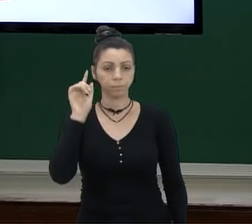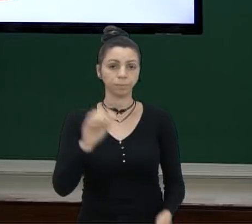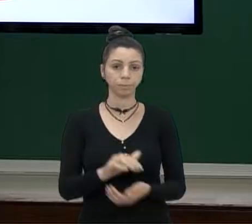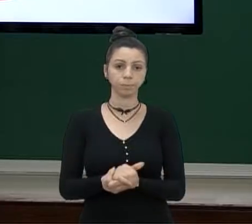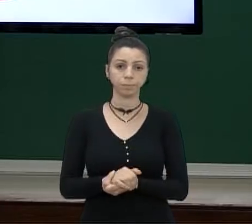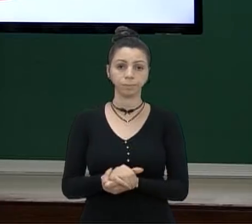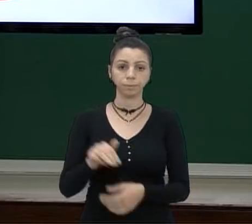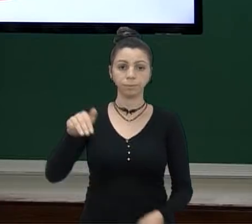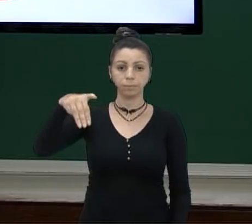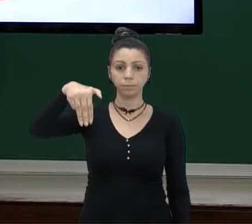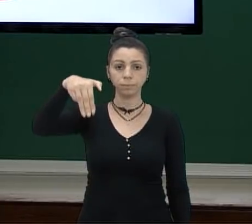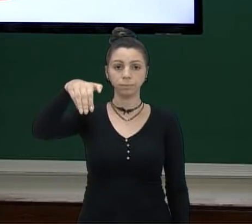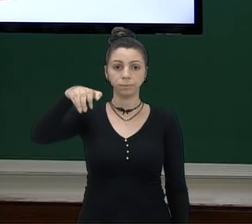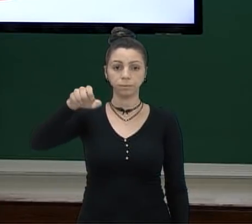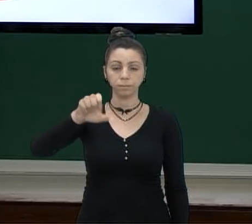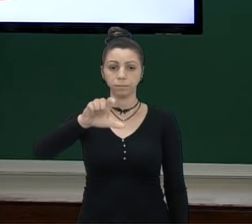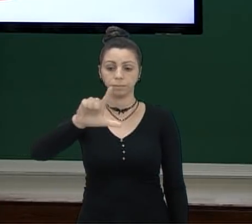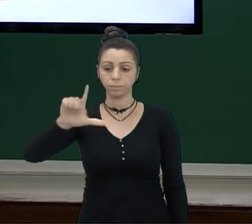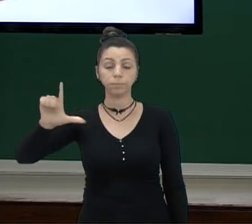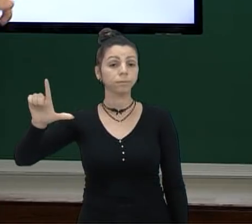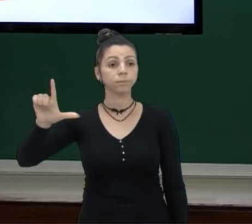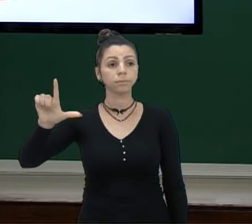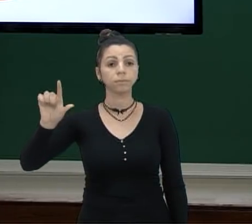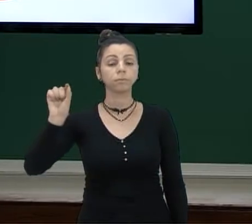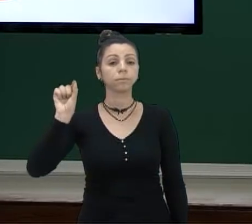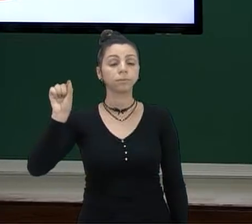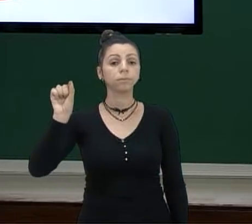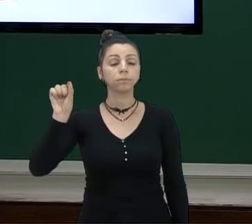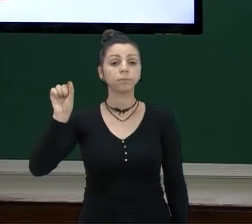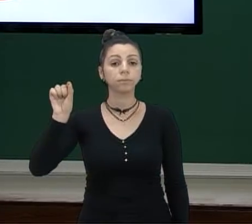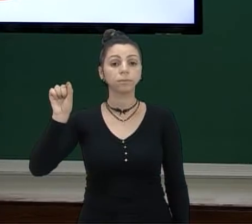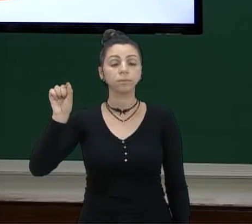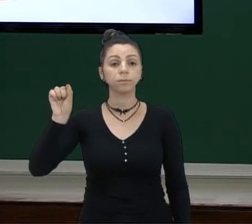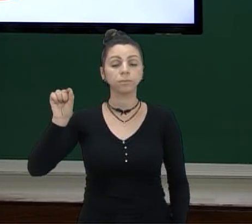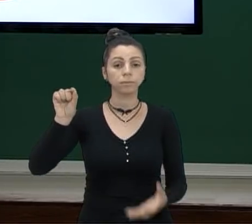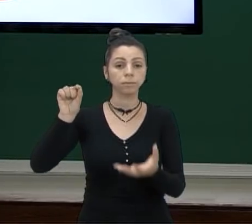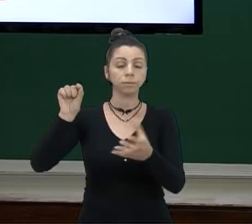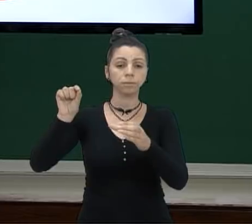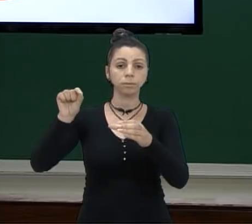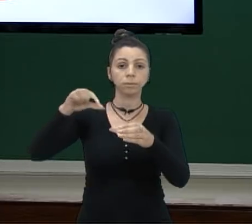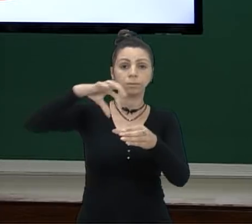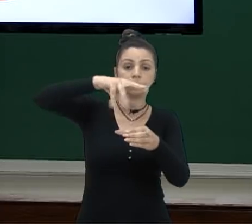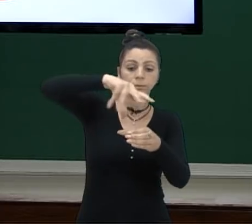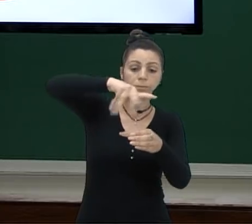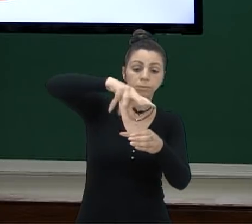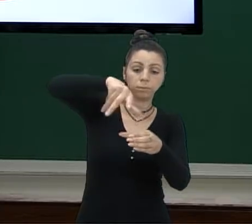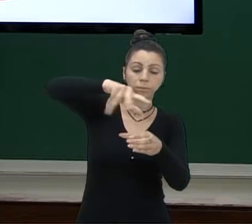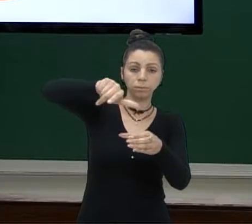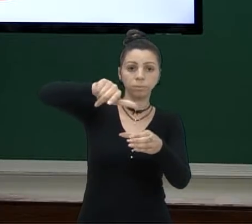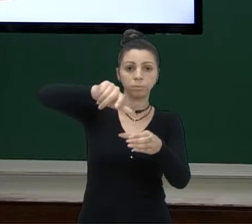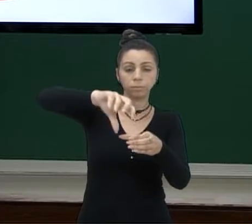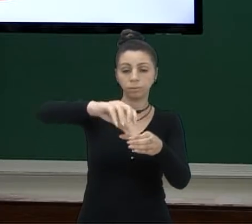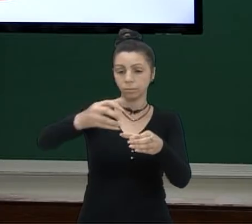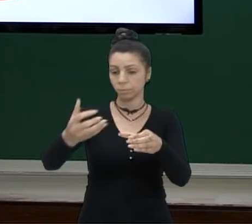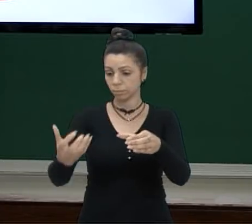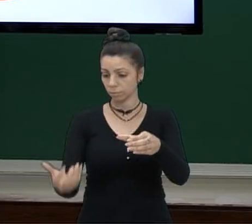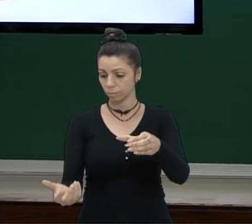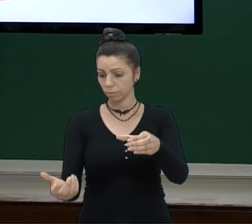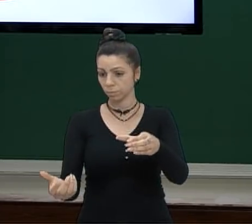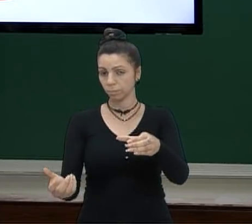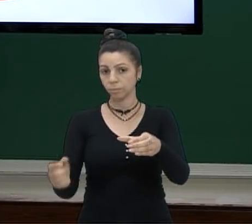utiliza na nossa alimentação. Se eu pego esse recipiente com mel e coloco numa colher e vou, por